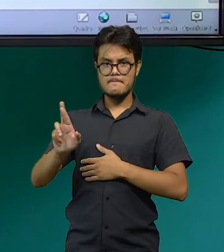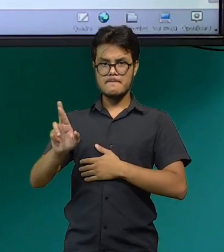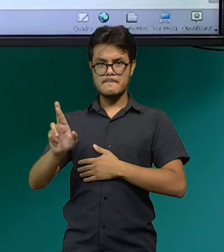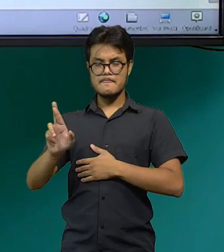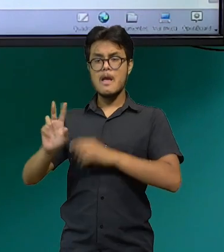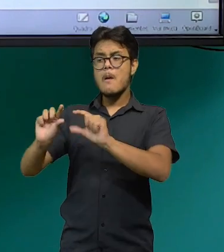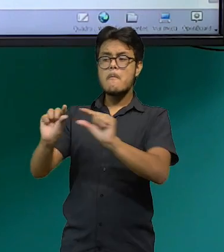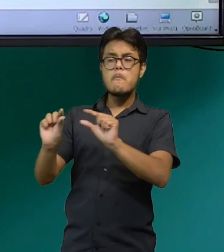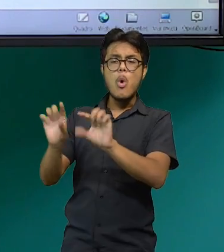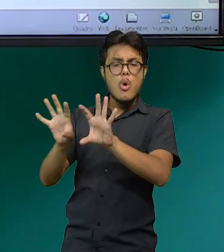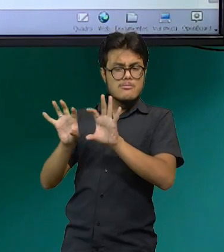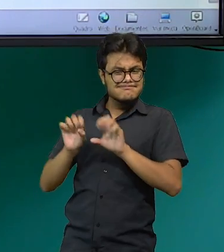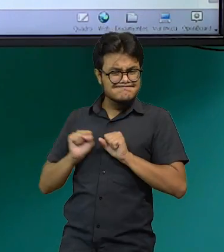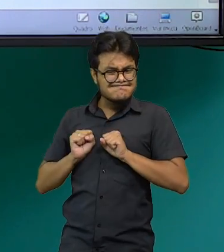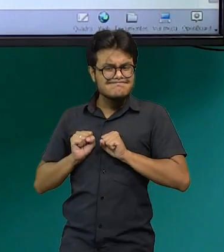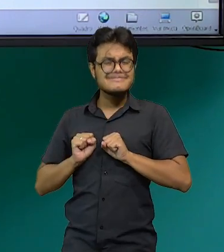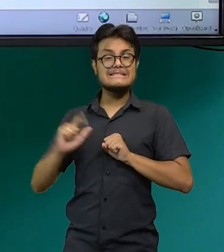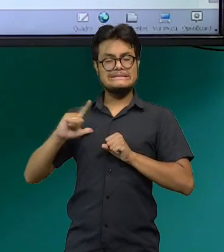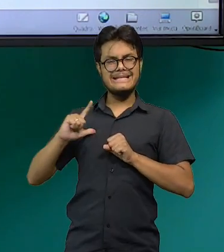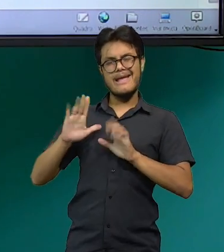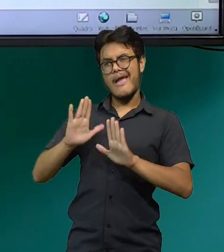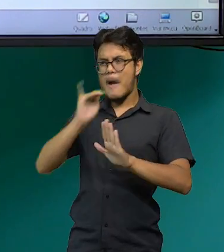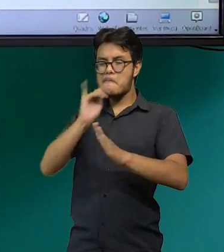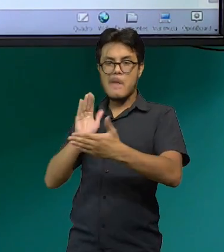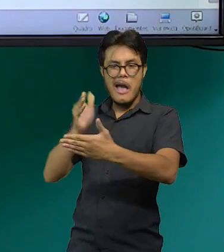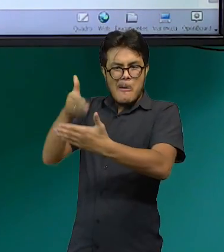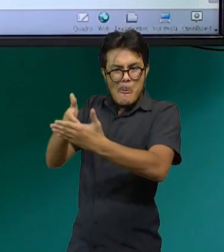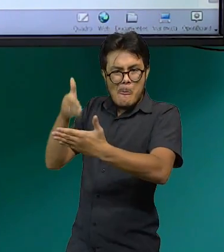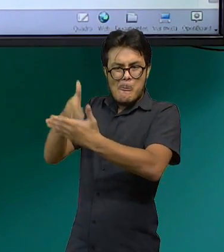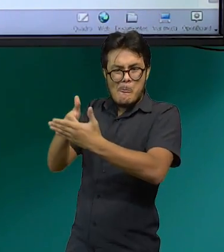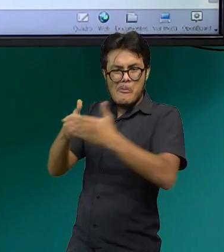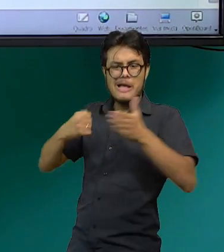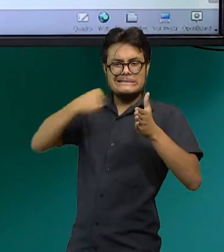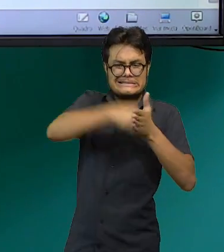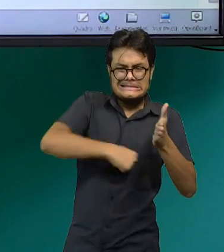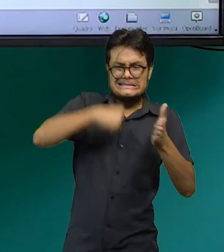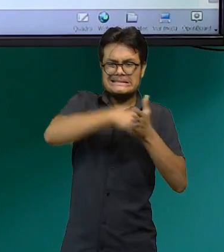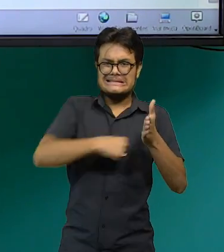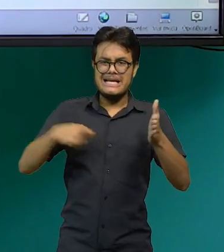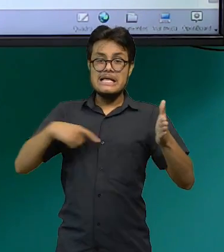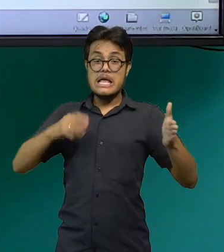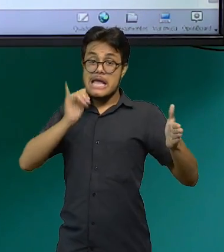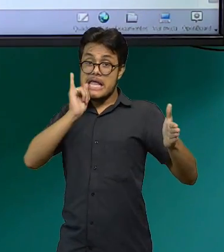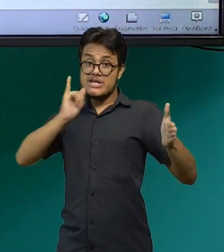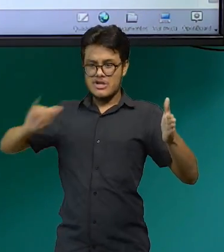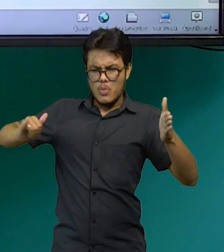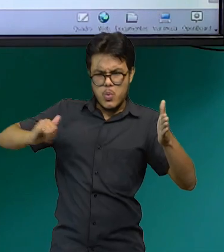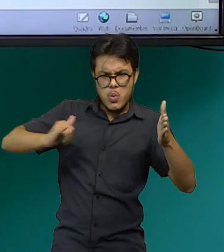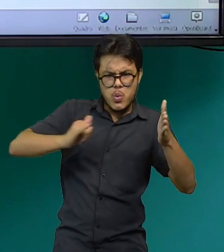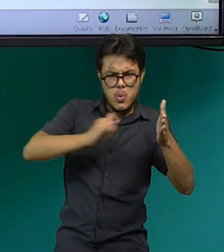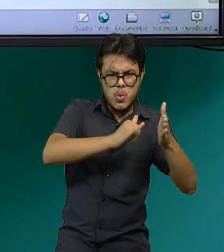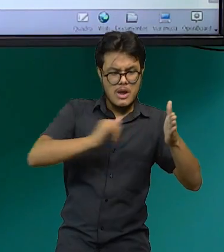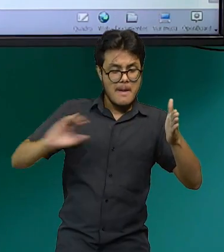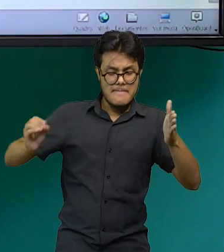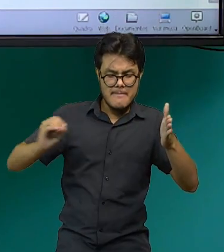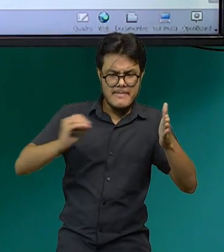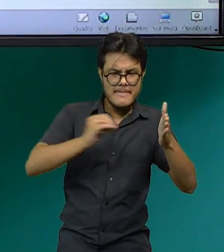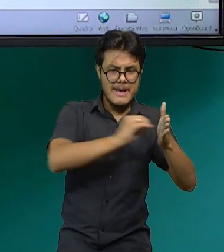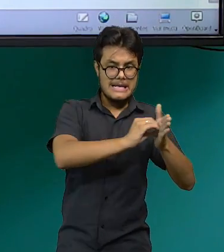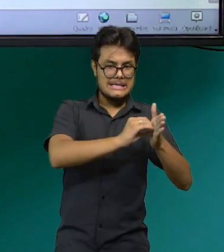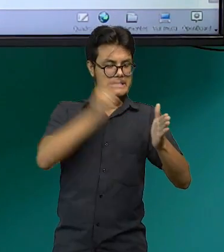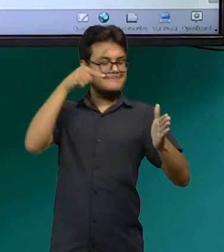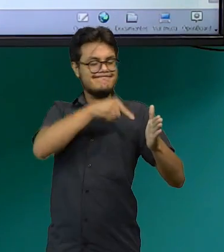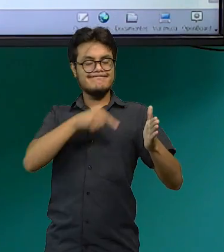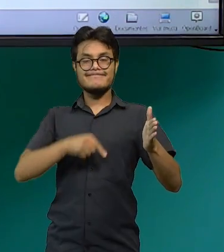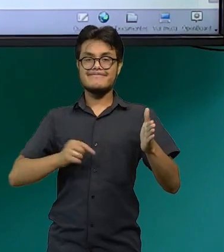ou seja, a dificuldade que a corrente elétrica tem de passar por algum lugar ou por algum condutor. Quem determina